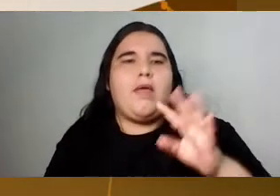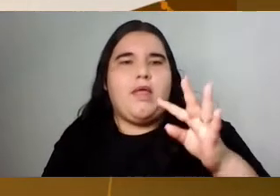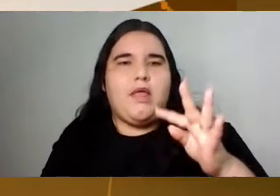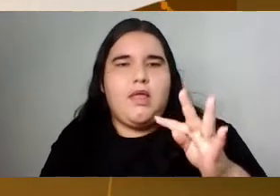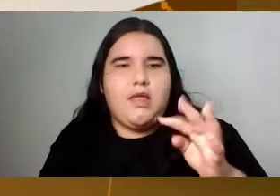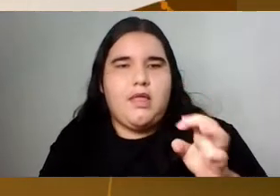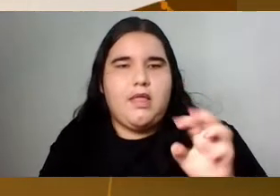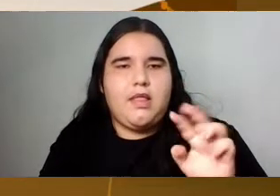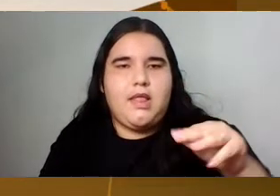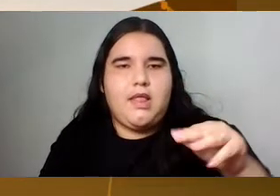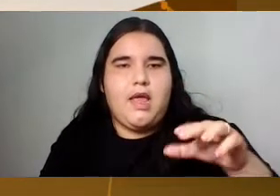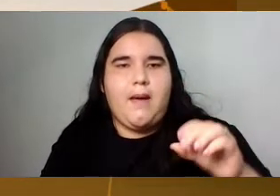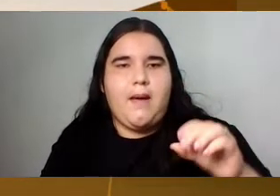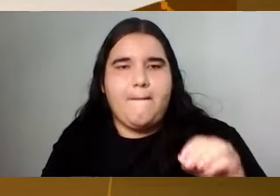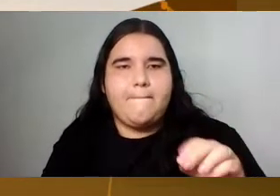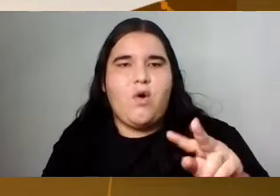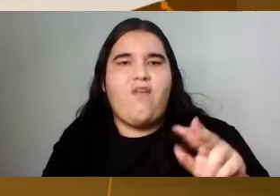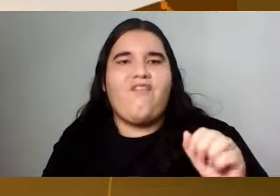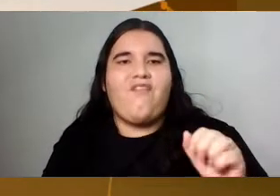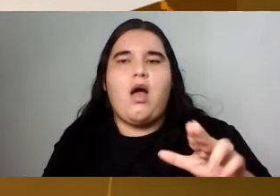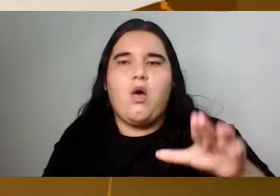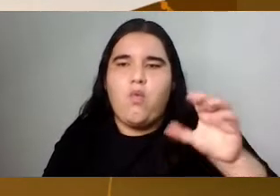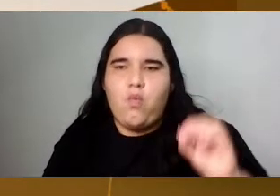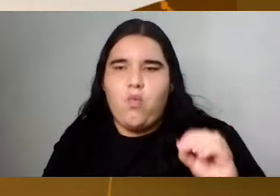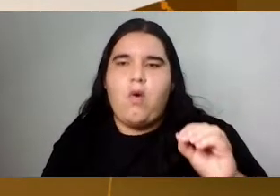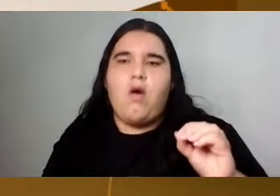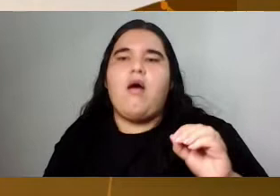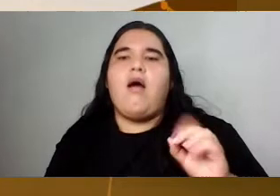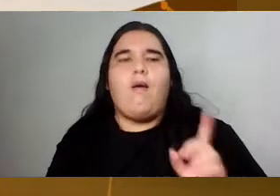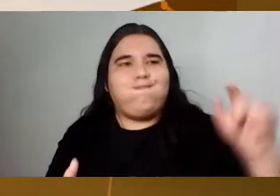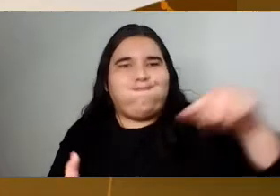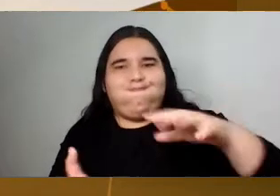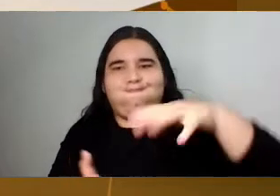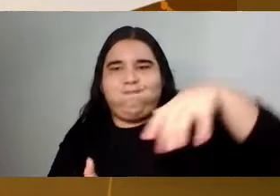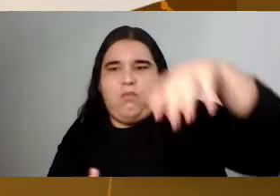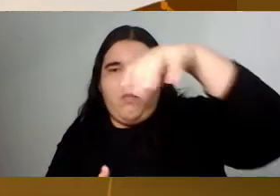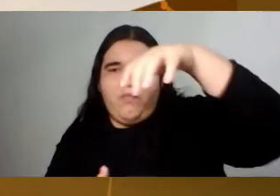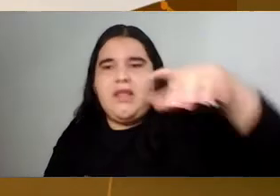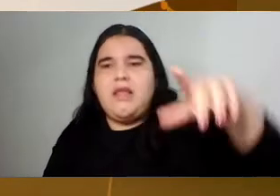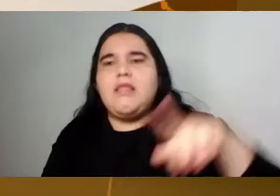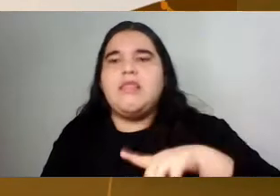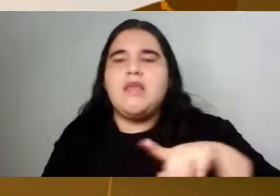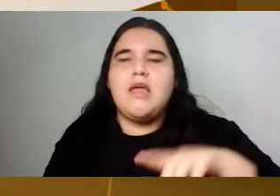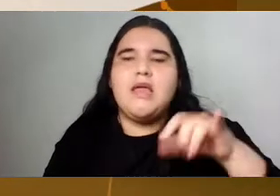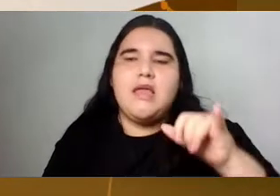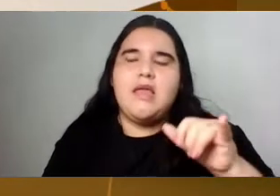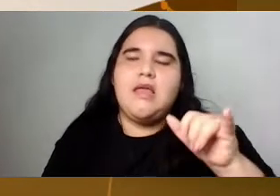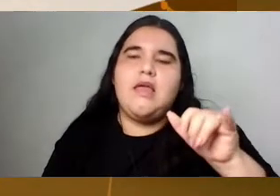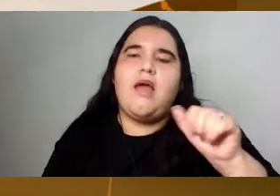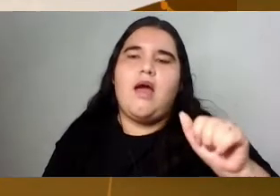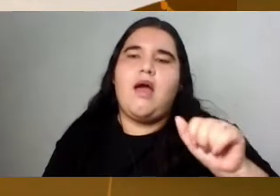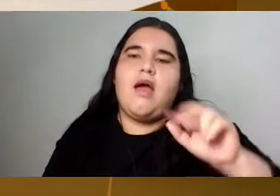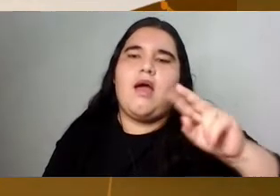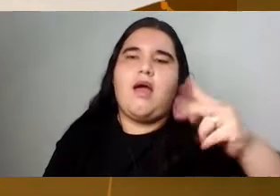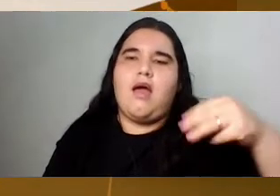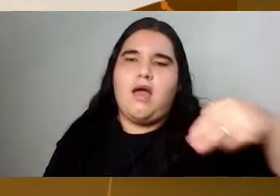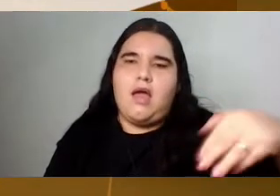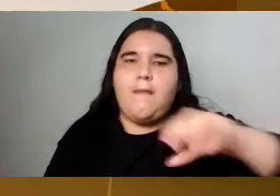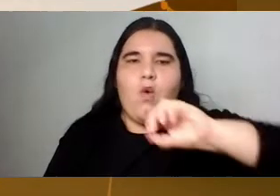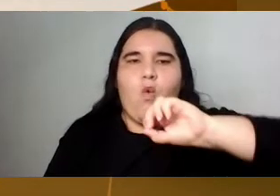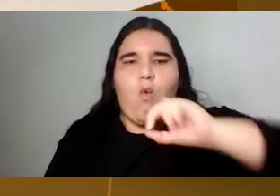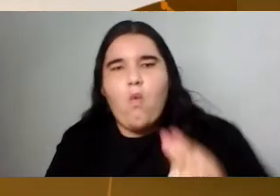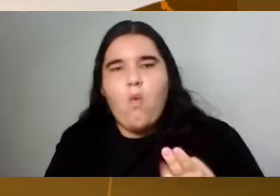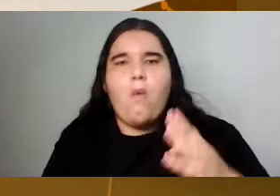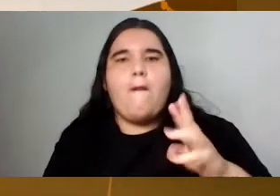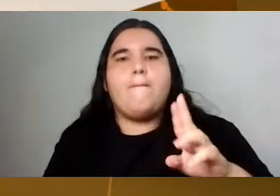comando manual ou automático, ou seja, você pode comandar por botoeira ou por IHM, pode ser aqui no local ou pode ser de